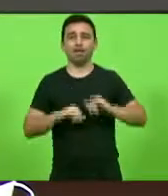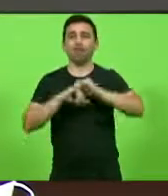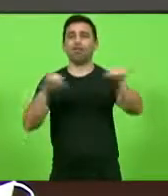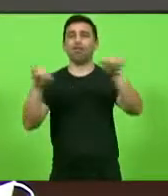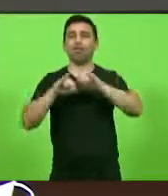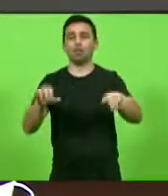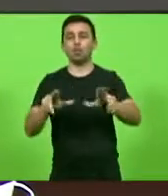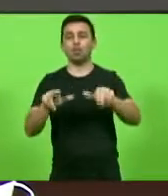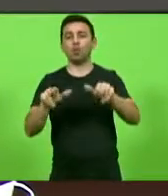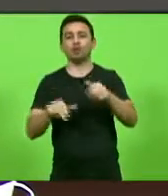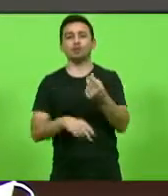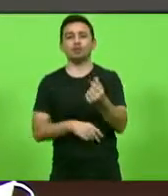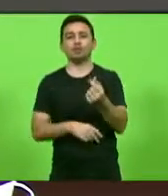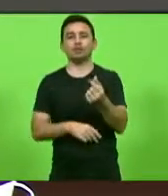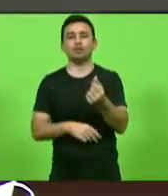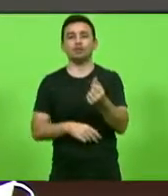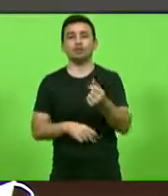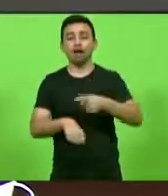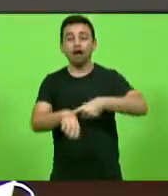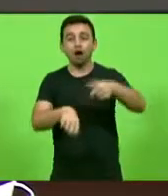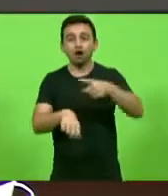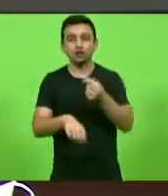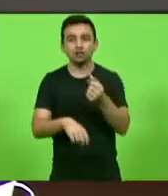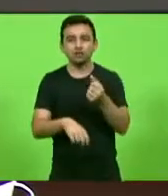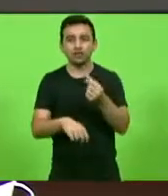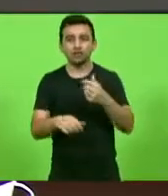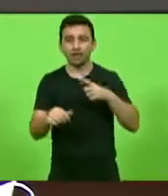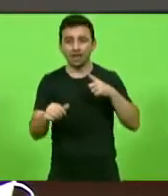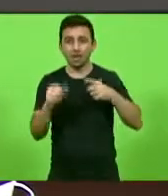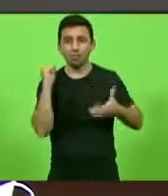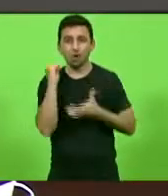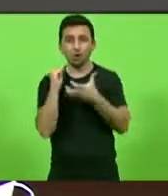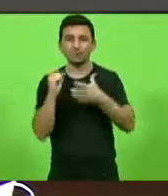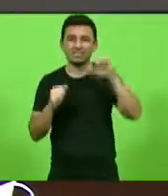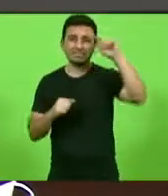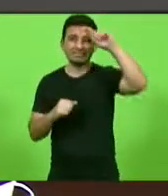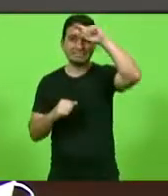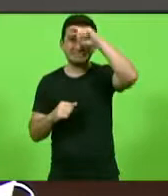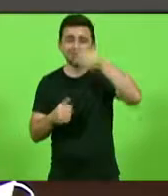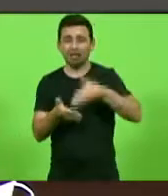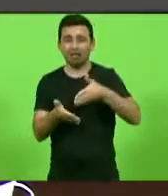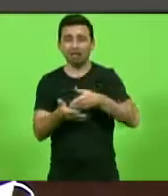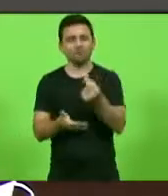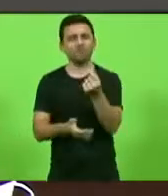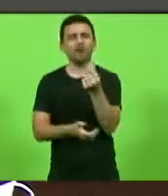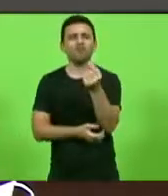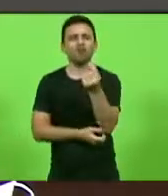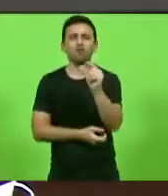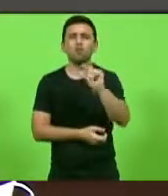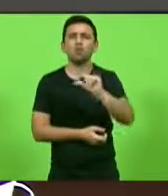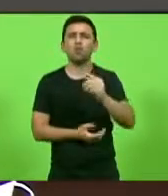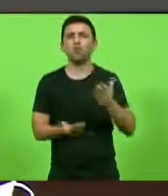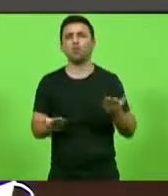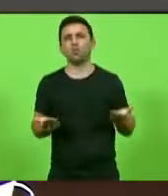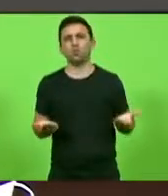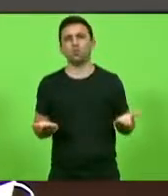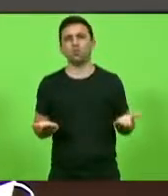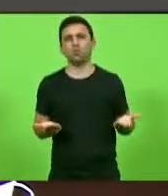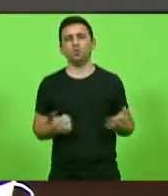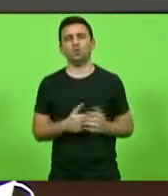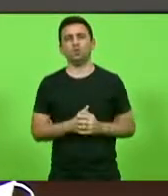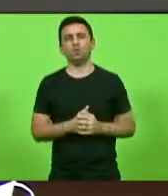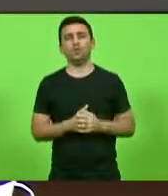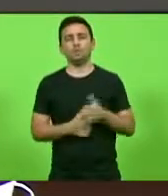sai, e quando vai sair, além da burocracia, é um valor ínfimo. Então, tenha todo aqui o